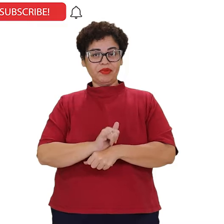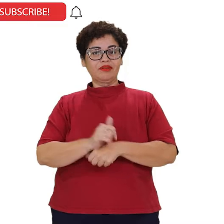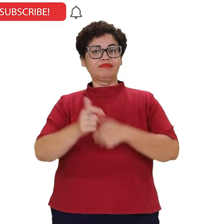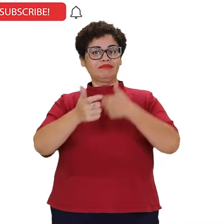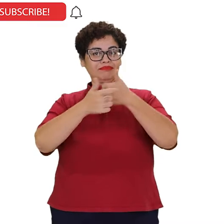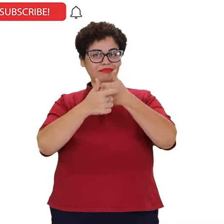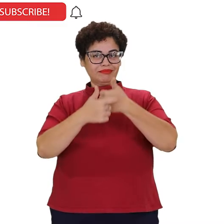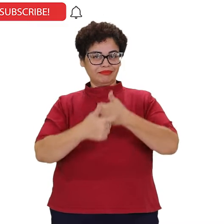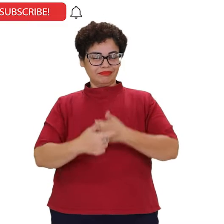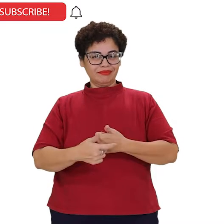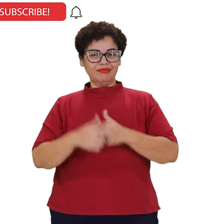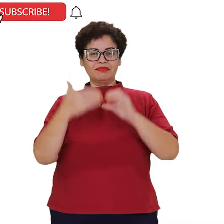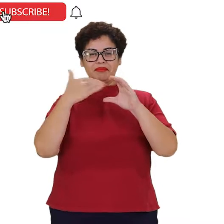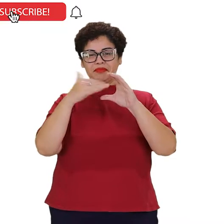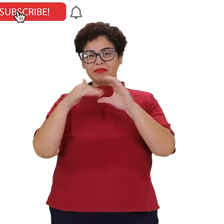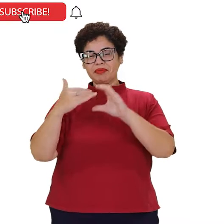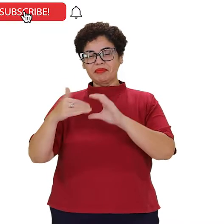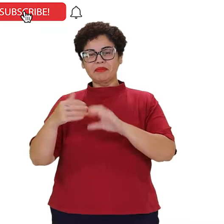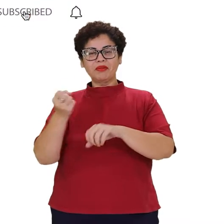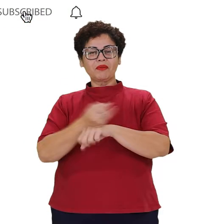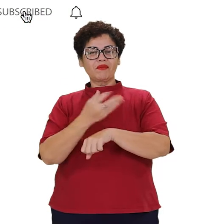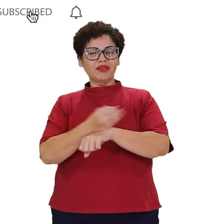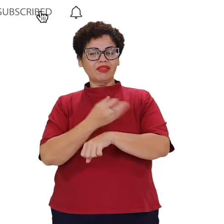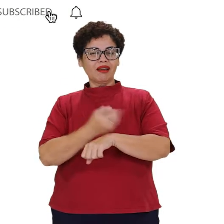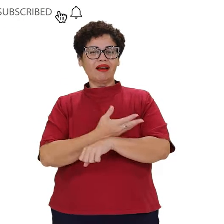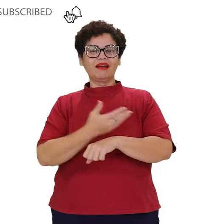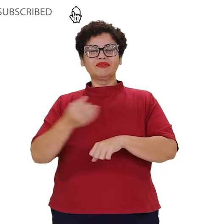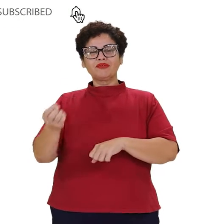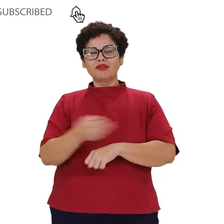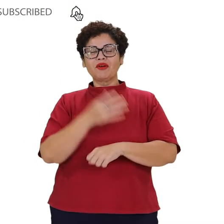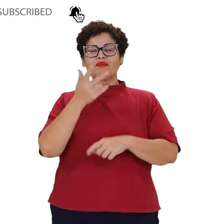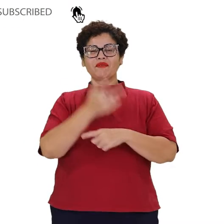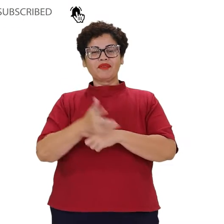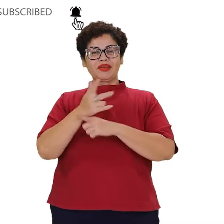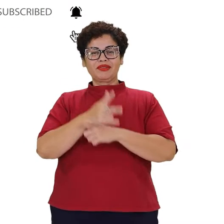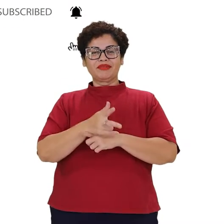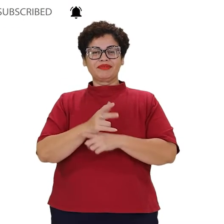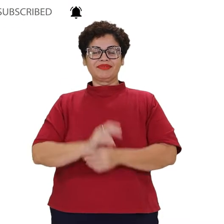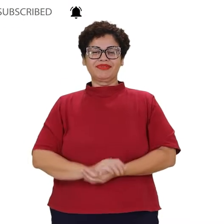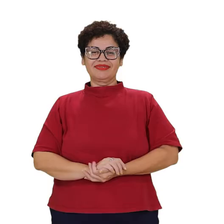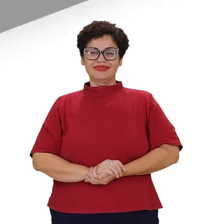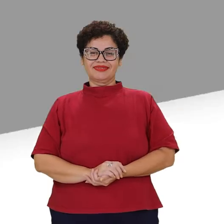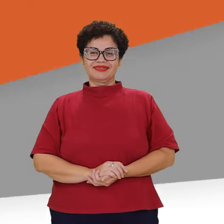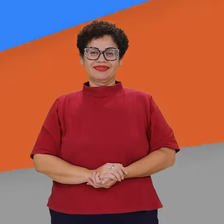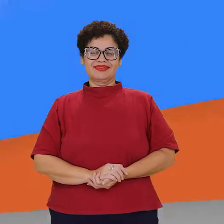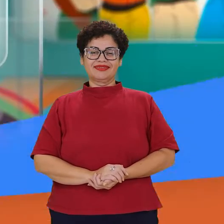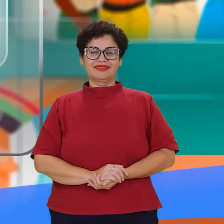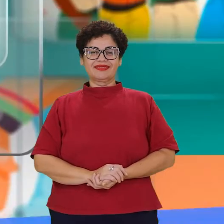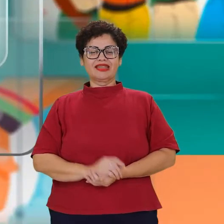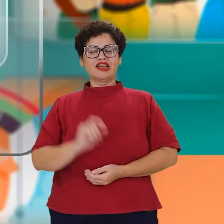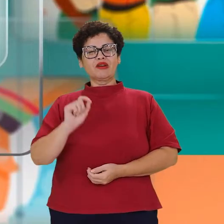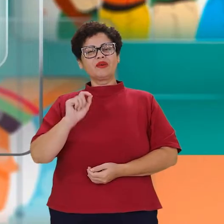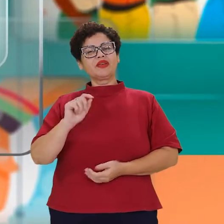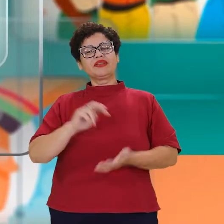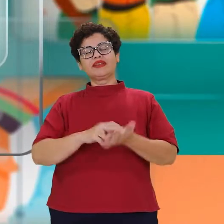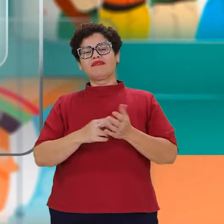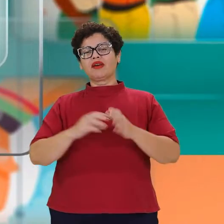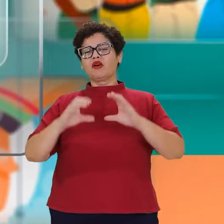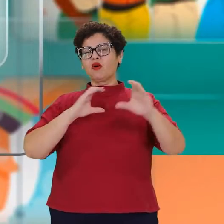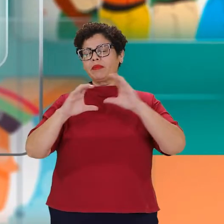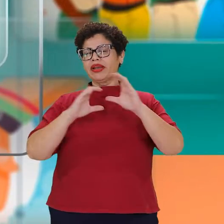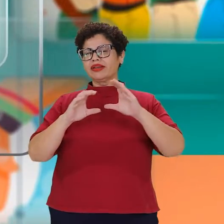e ativar o sininho para receber notificações sobre novos vídeos educativos. O que vem a